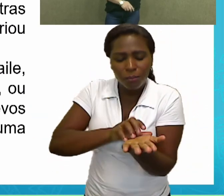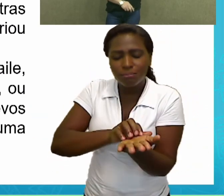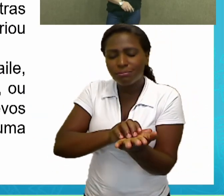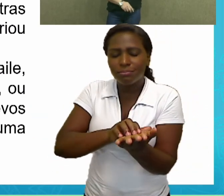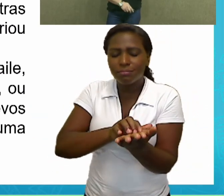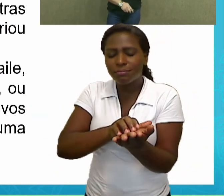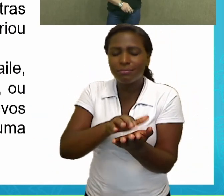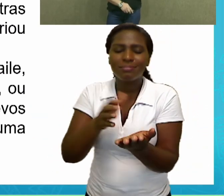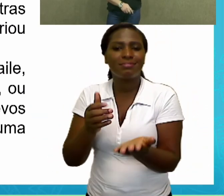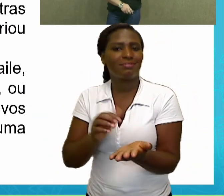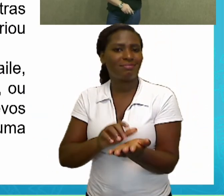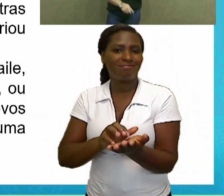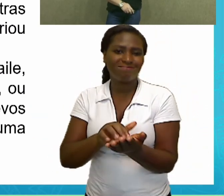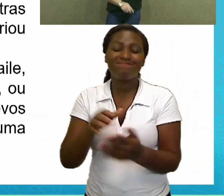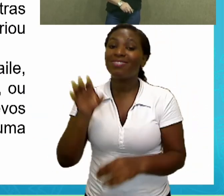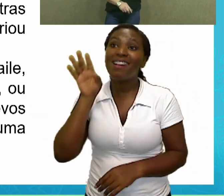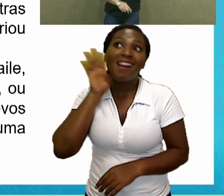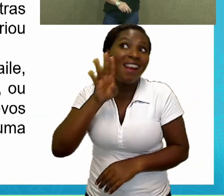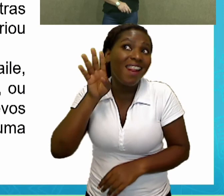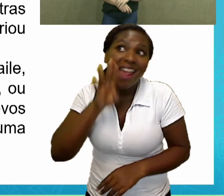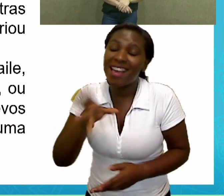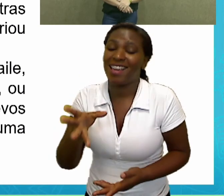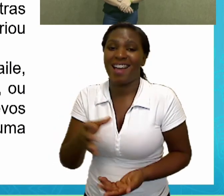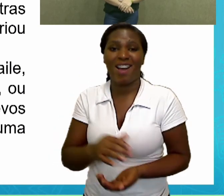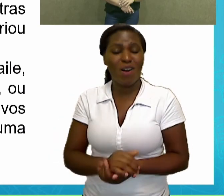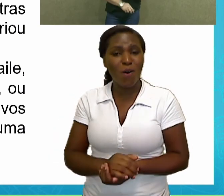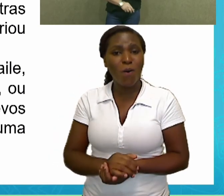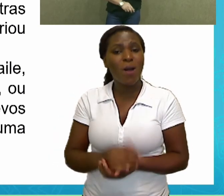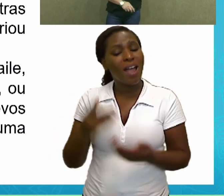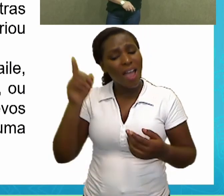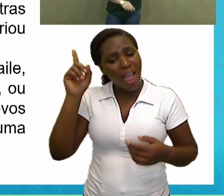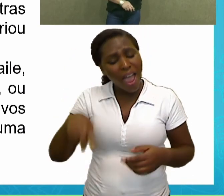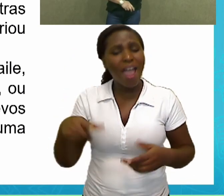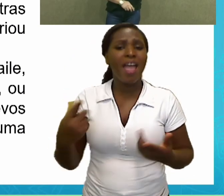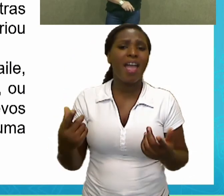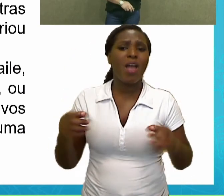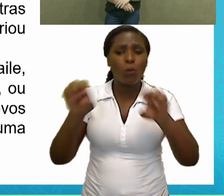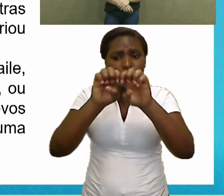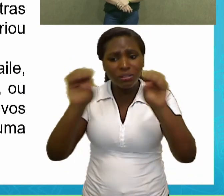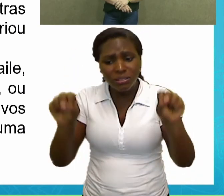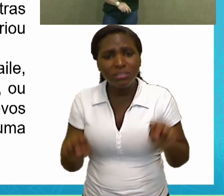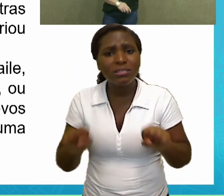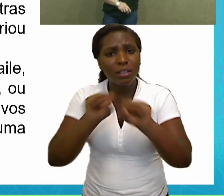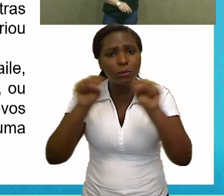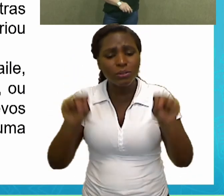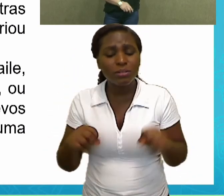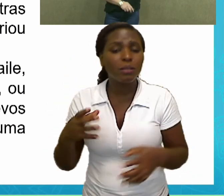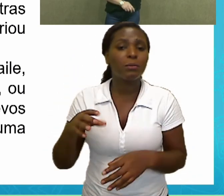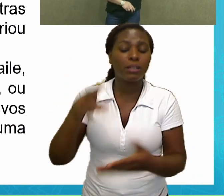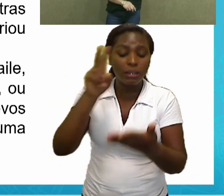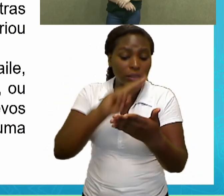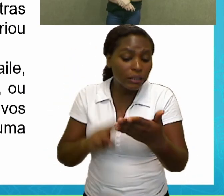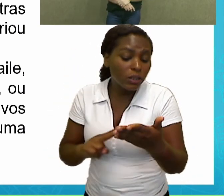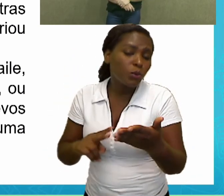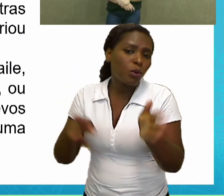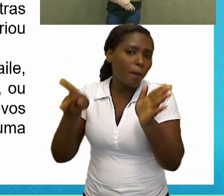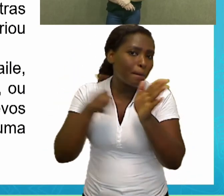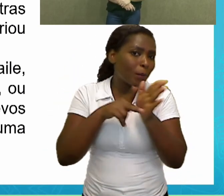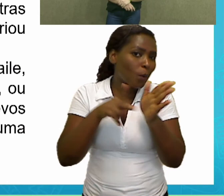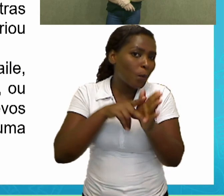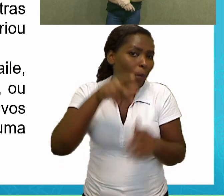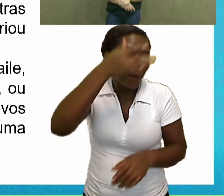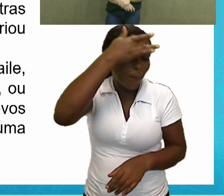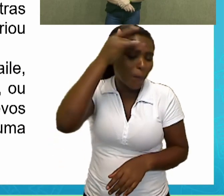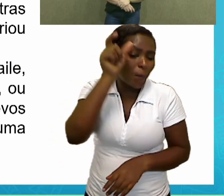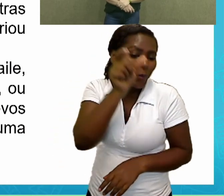que surgiu o Braille, que é um sistema de leitura e escrita tátil para cegos, ou seja,